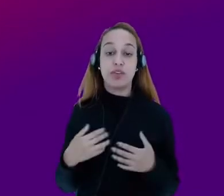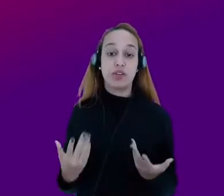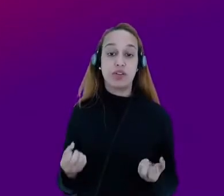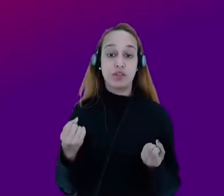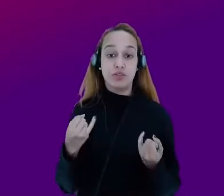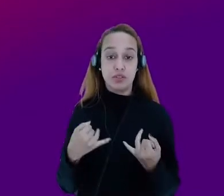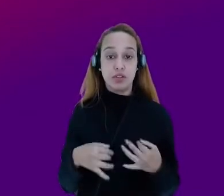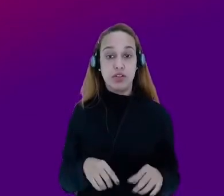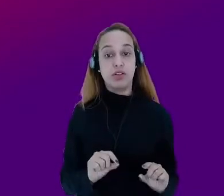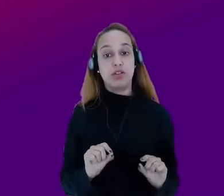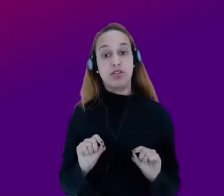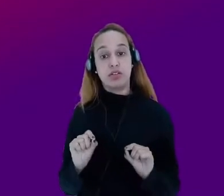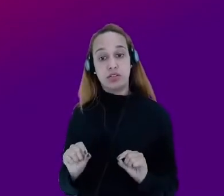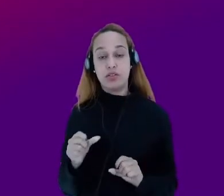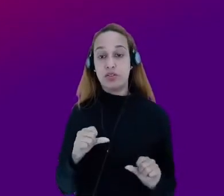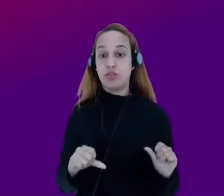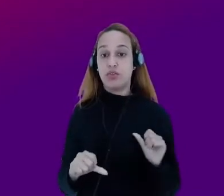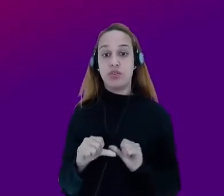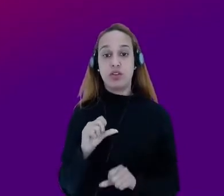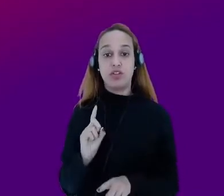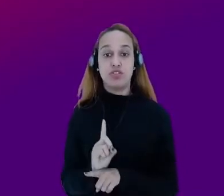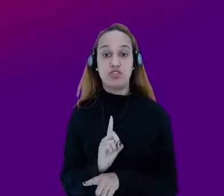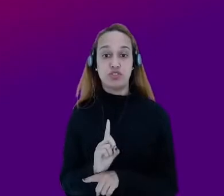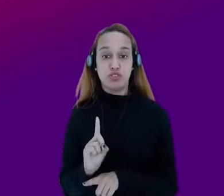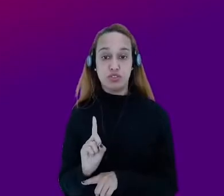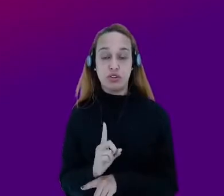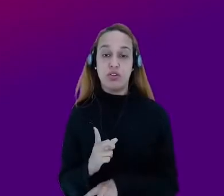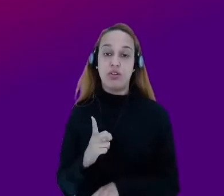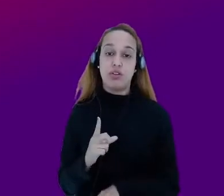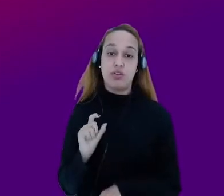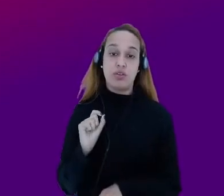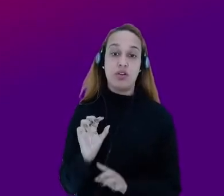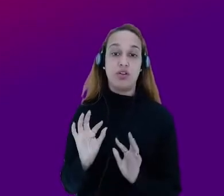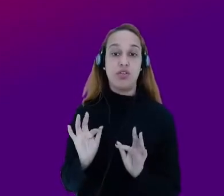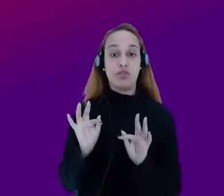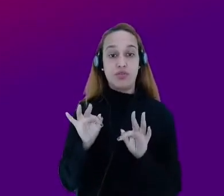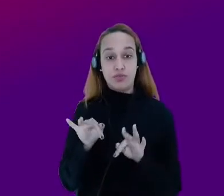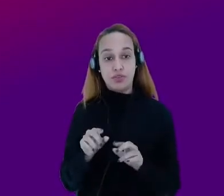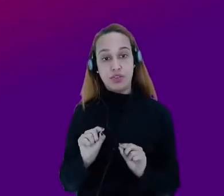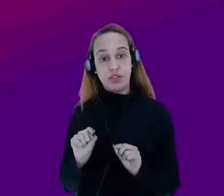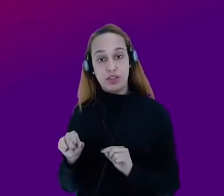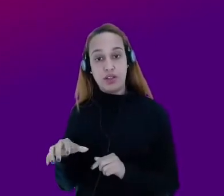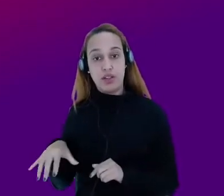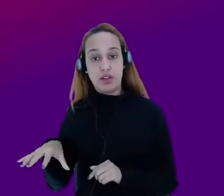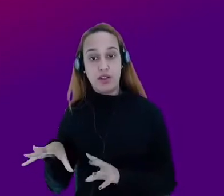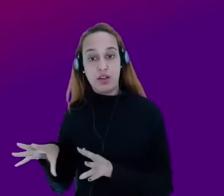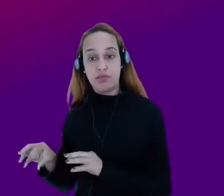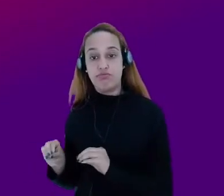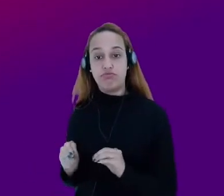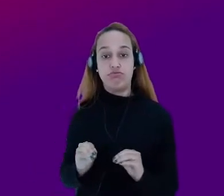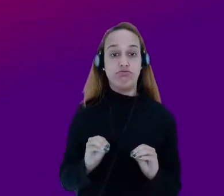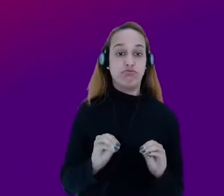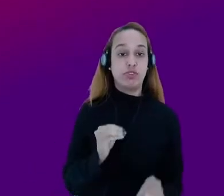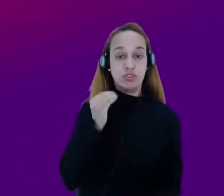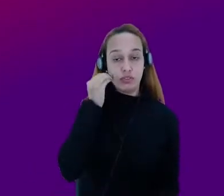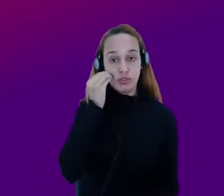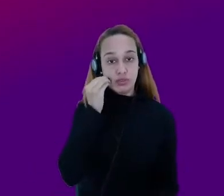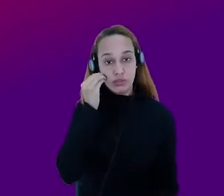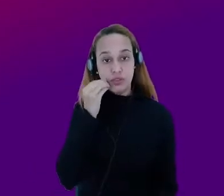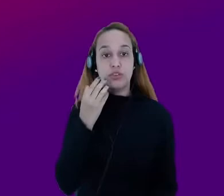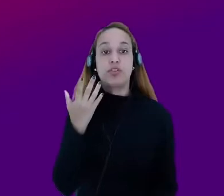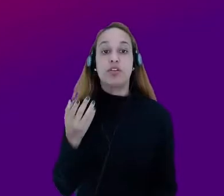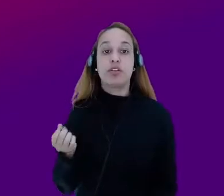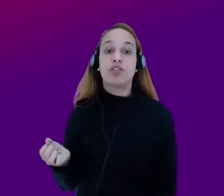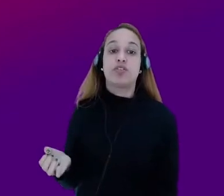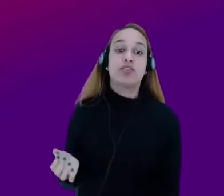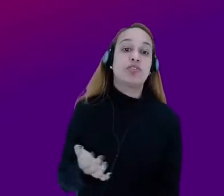sobre transformação digital, então a gente falou do fim da era touch, a gente entra agora numa experiência phygital.